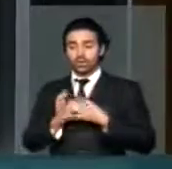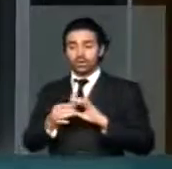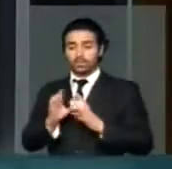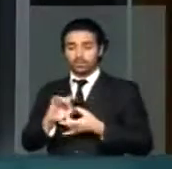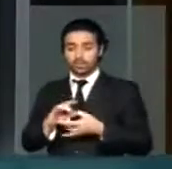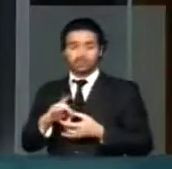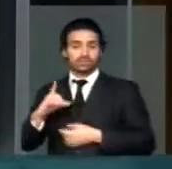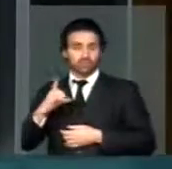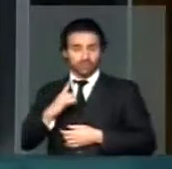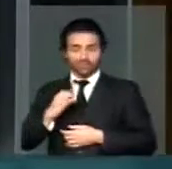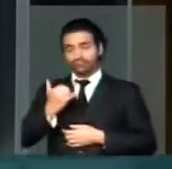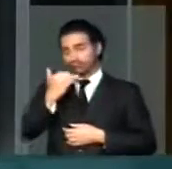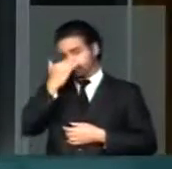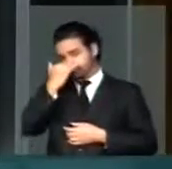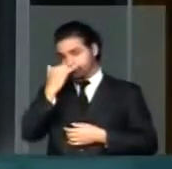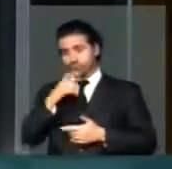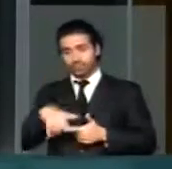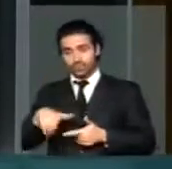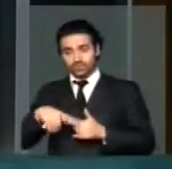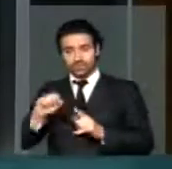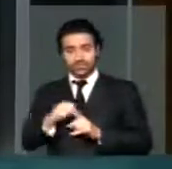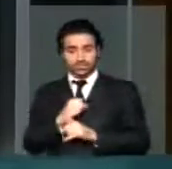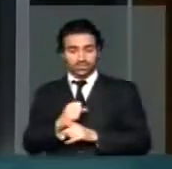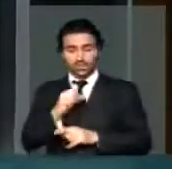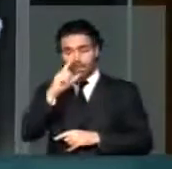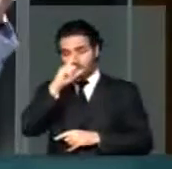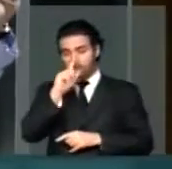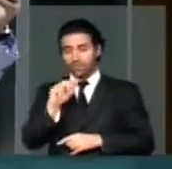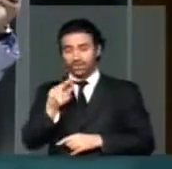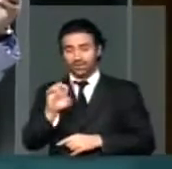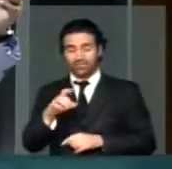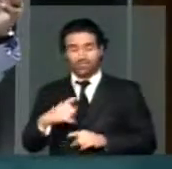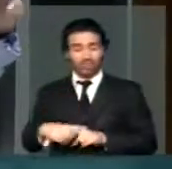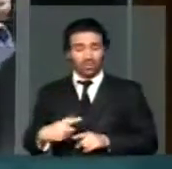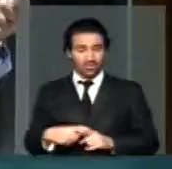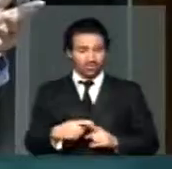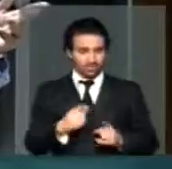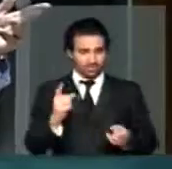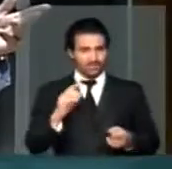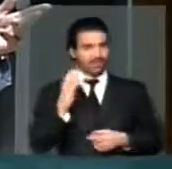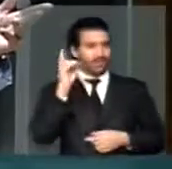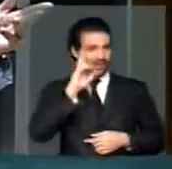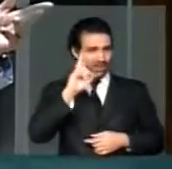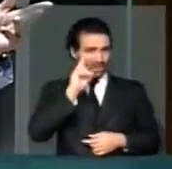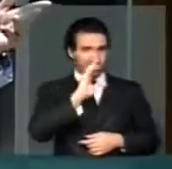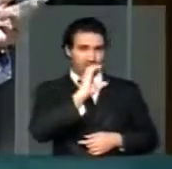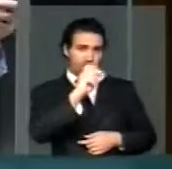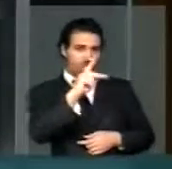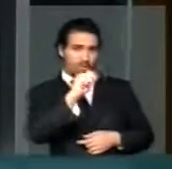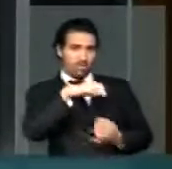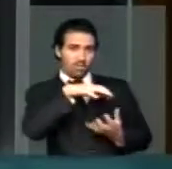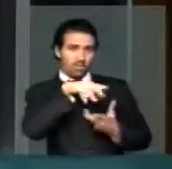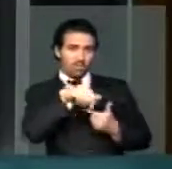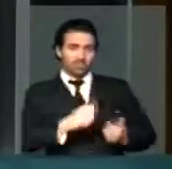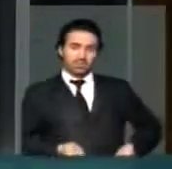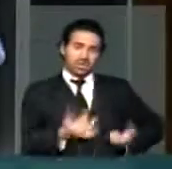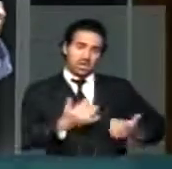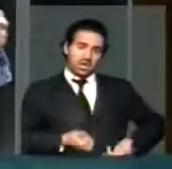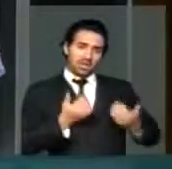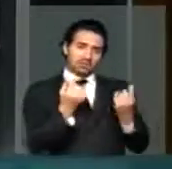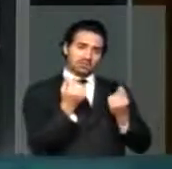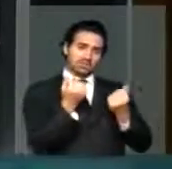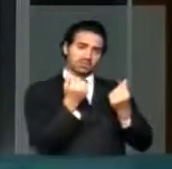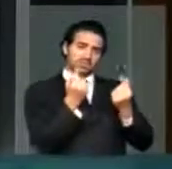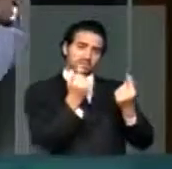sociais graves os bilhões gastos na Copa eles caminharam